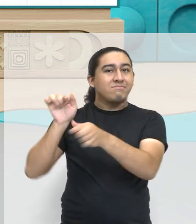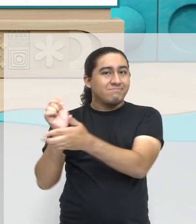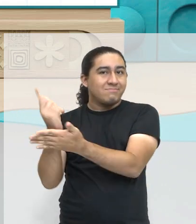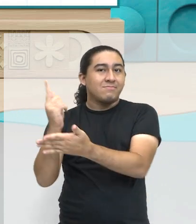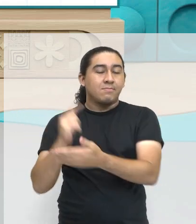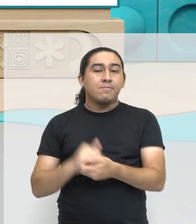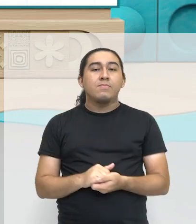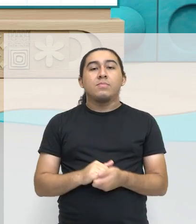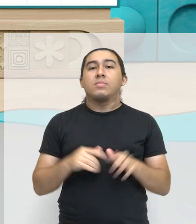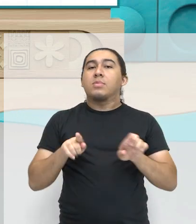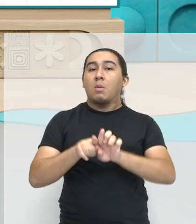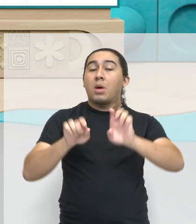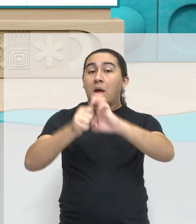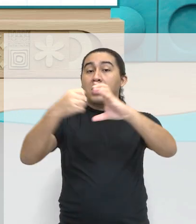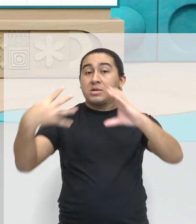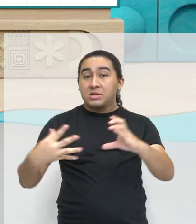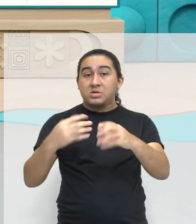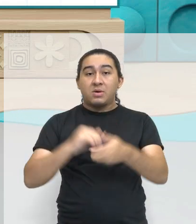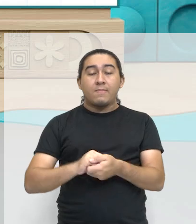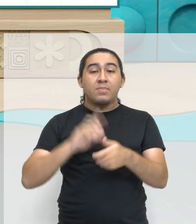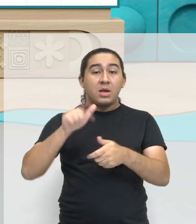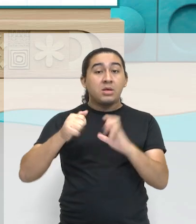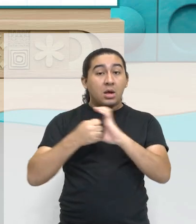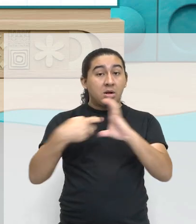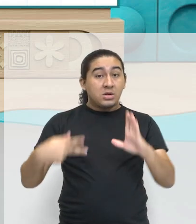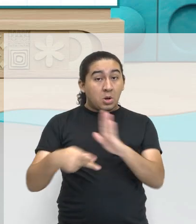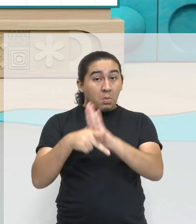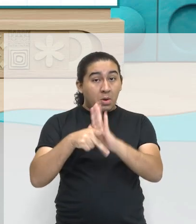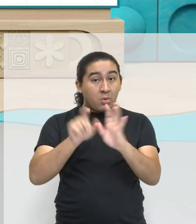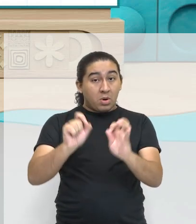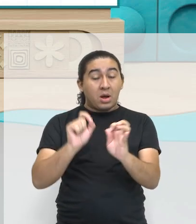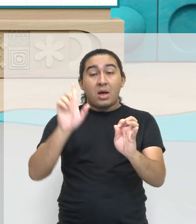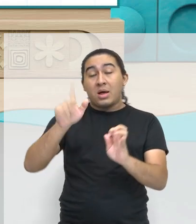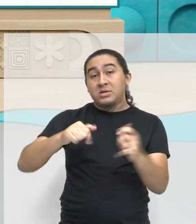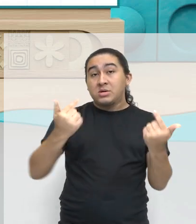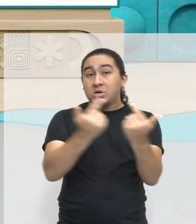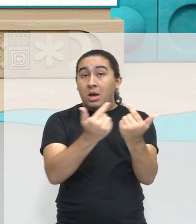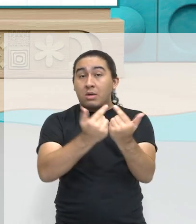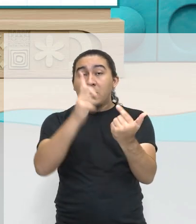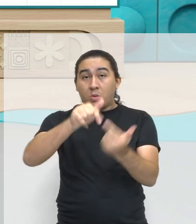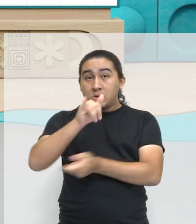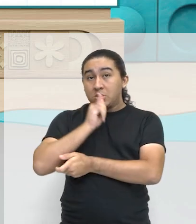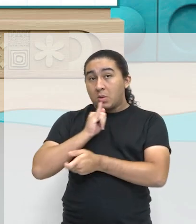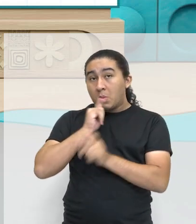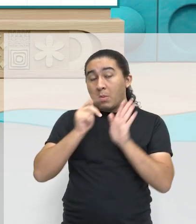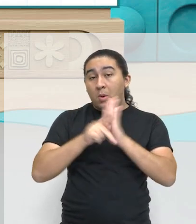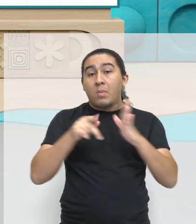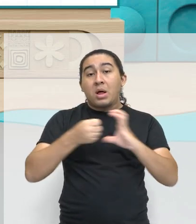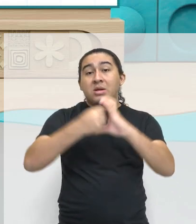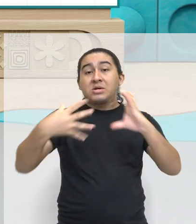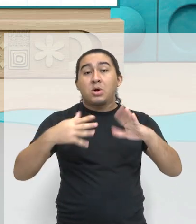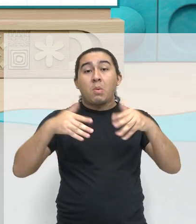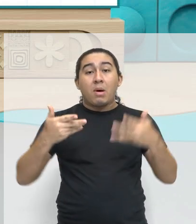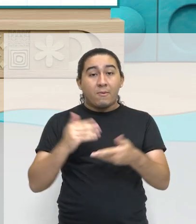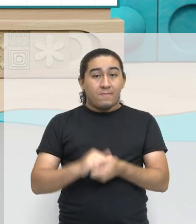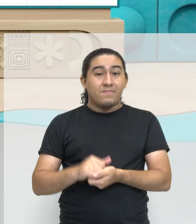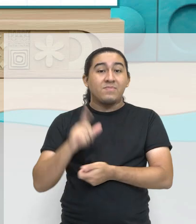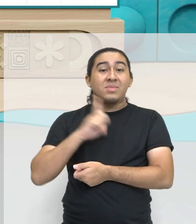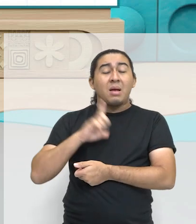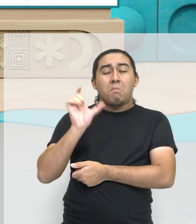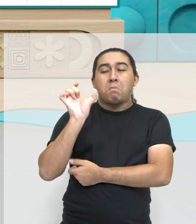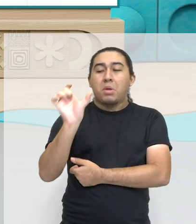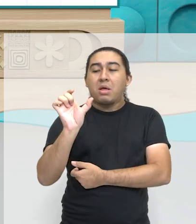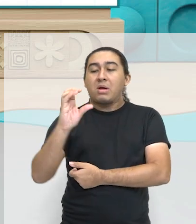trabalhado, também que veio da Europa. Então, as características arquitetônicas. Estilo arquitetônico, o Teatro Amazonas